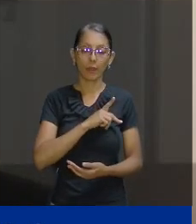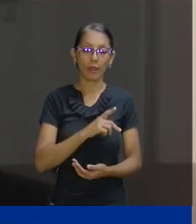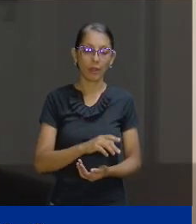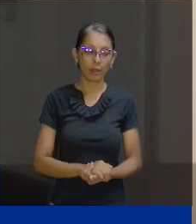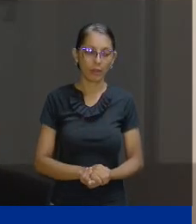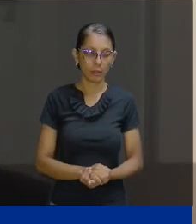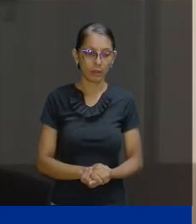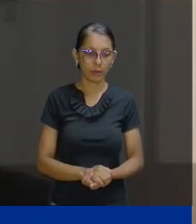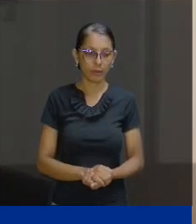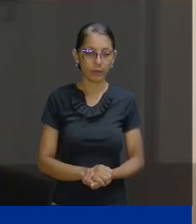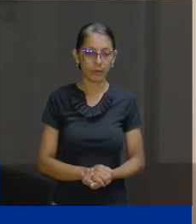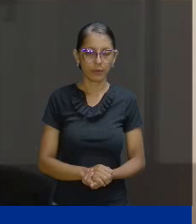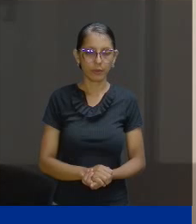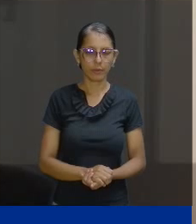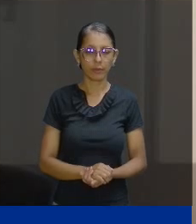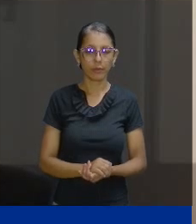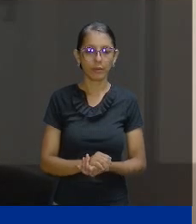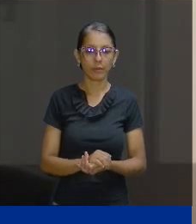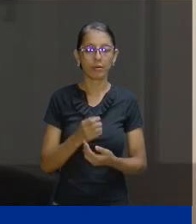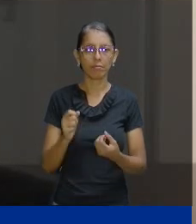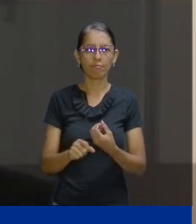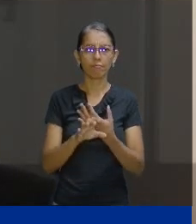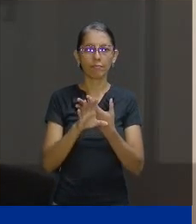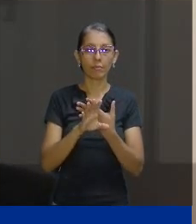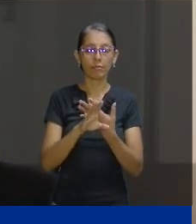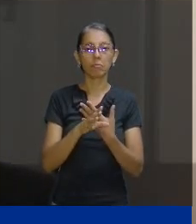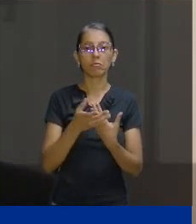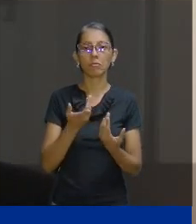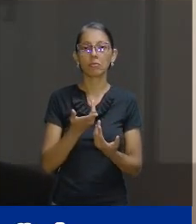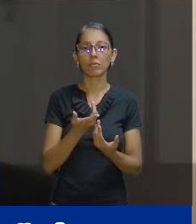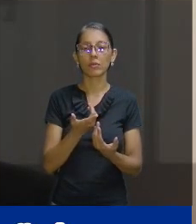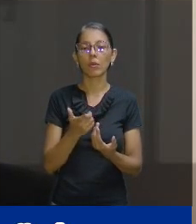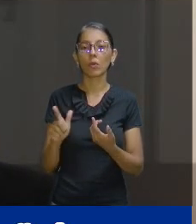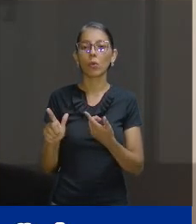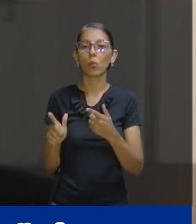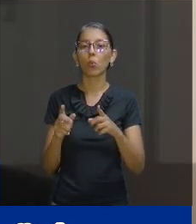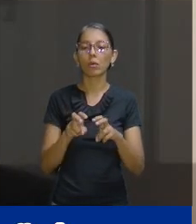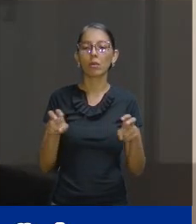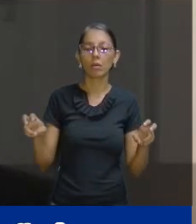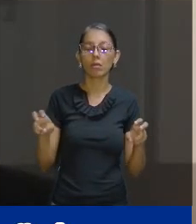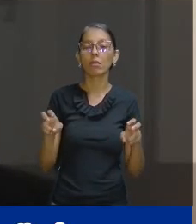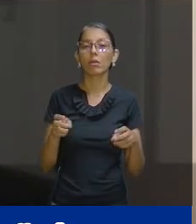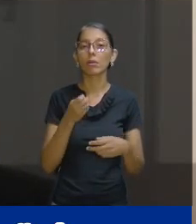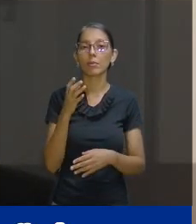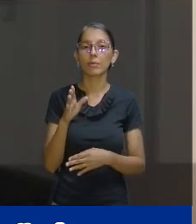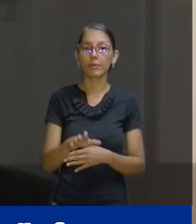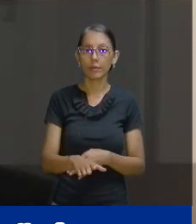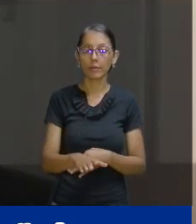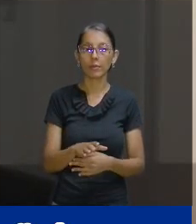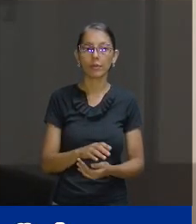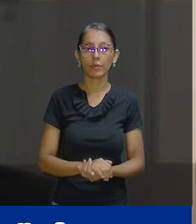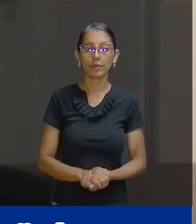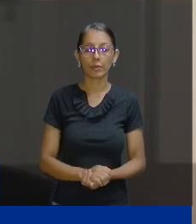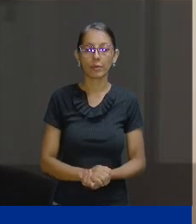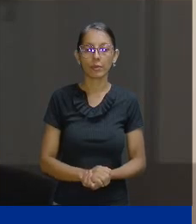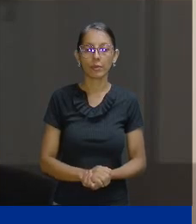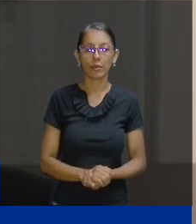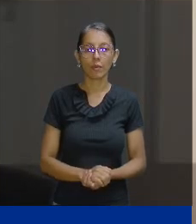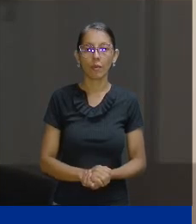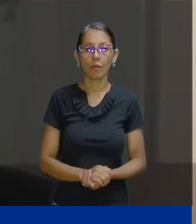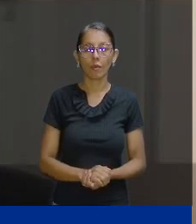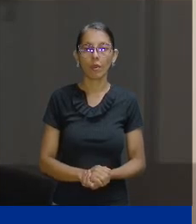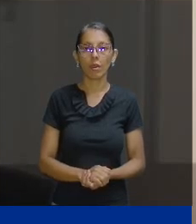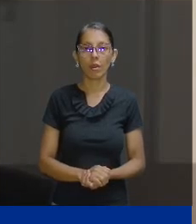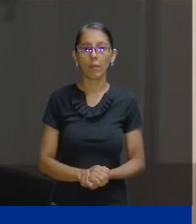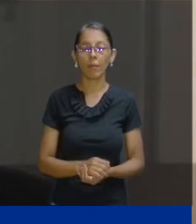na tribuna, ainda que virtual, e demais julgadores. Vou fazer duas considerações preliminares com relação à fala do